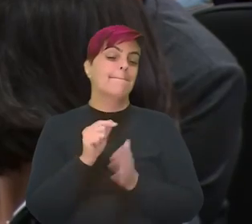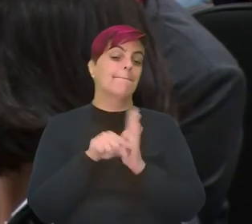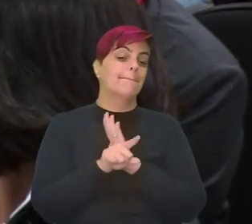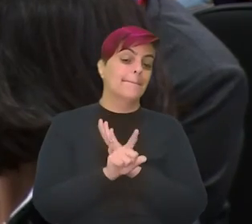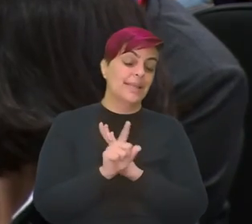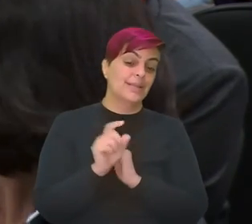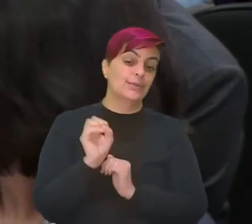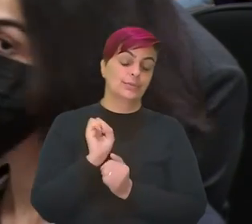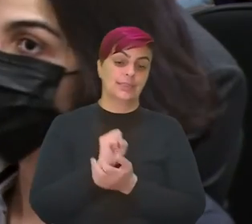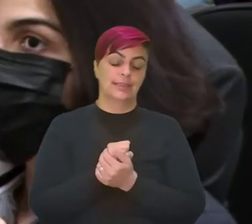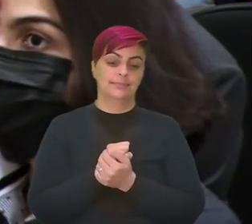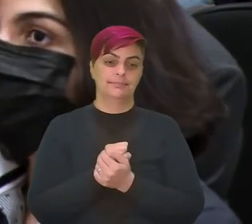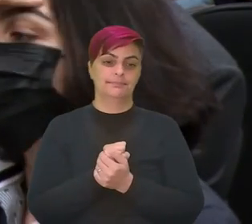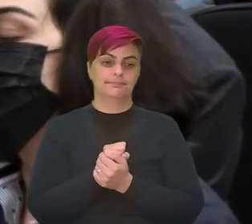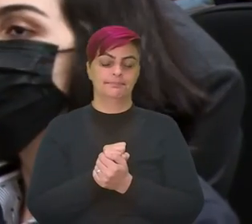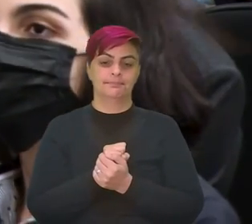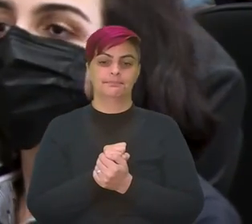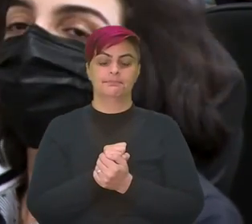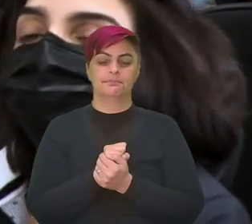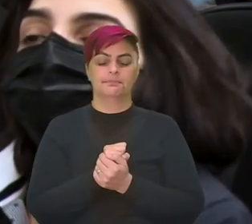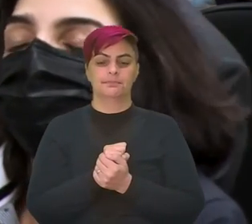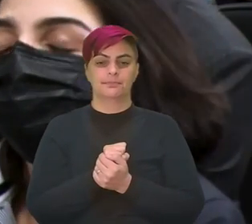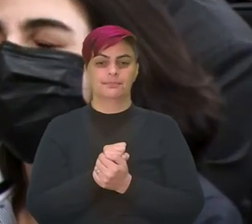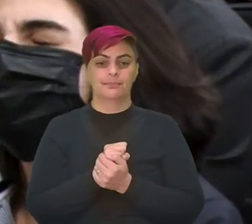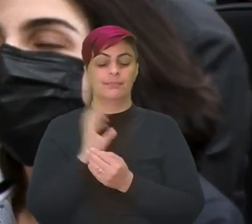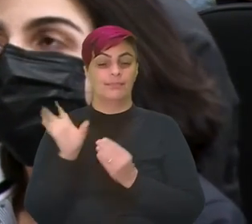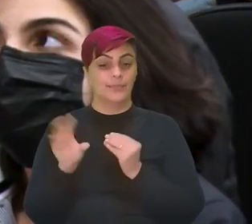perguntar para a senhora se não tem razão essa observação.